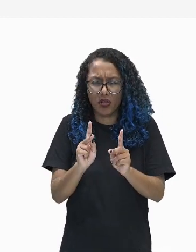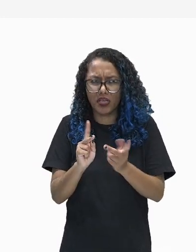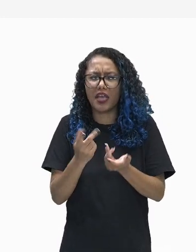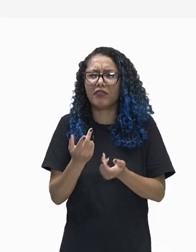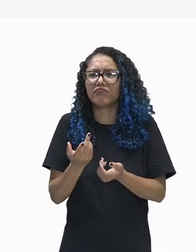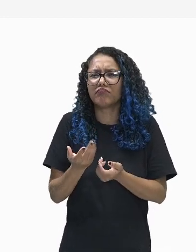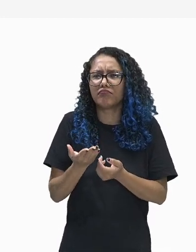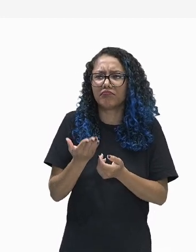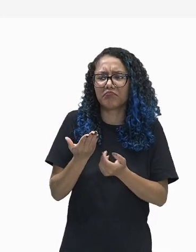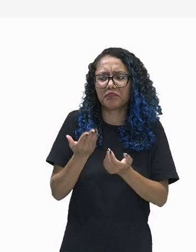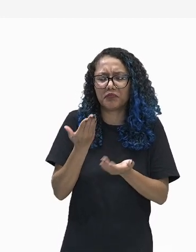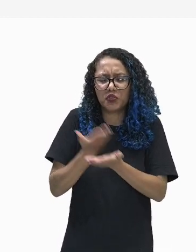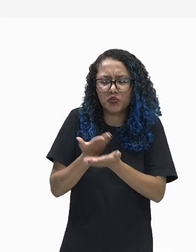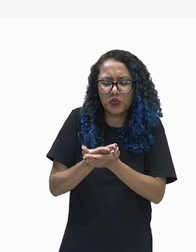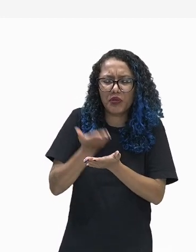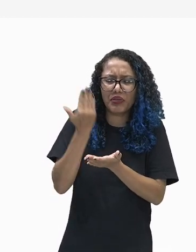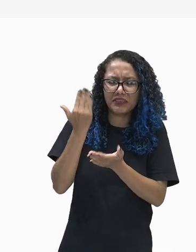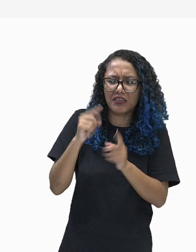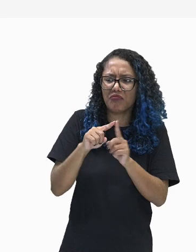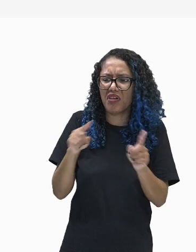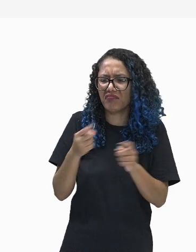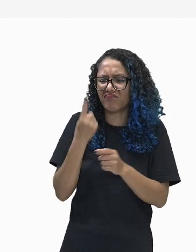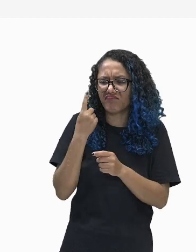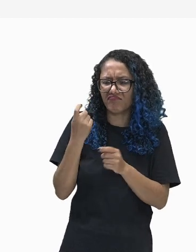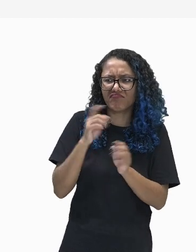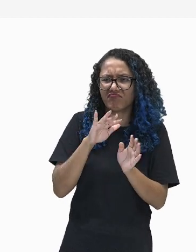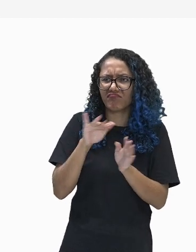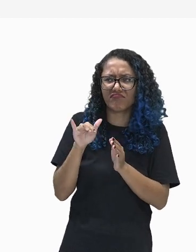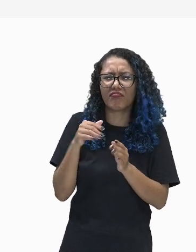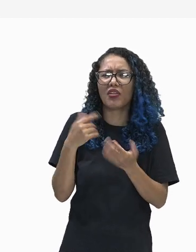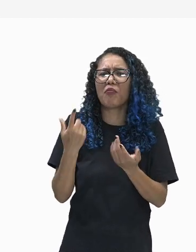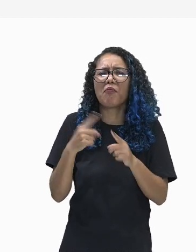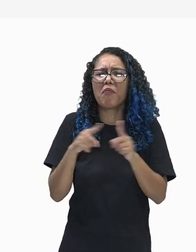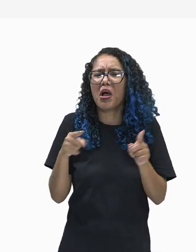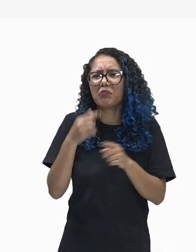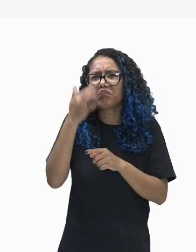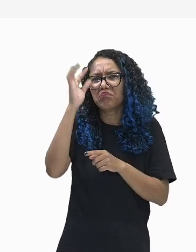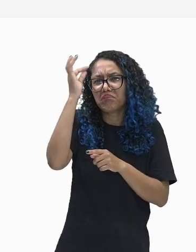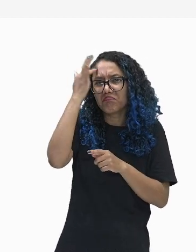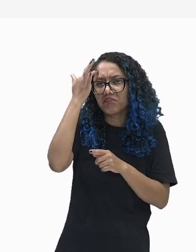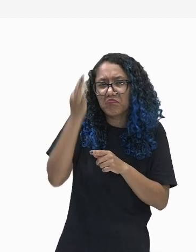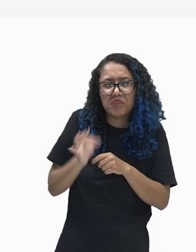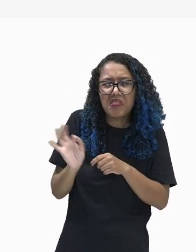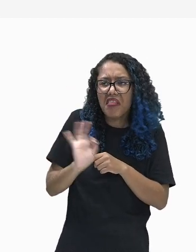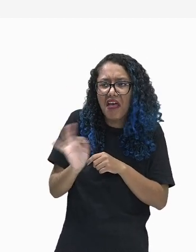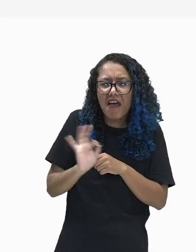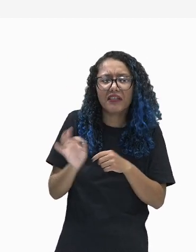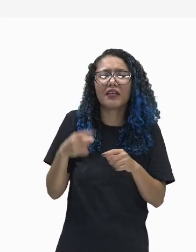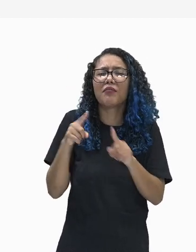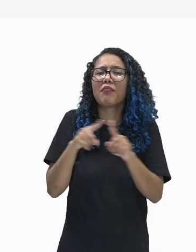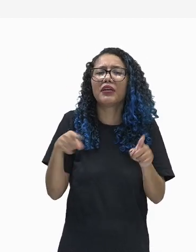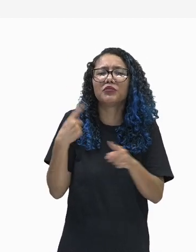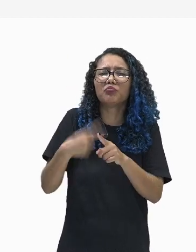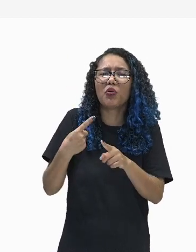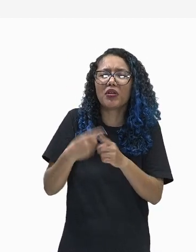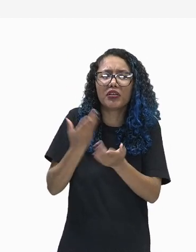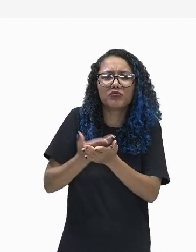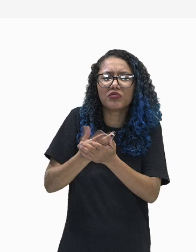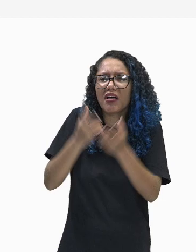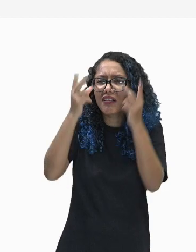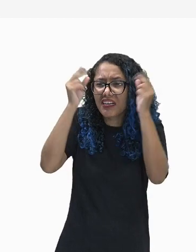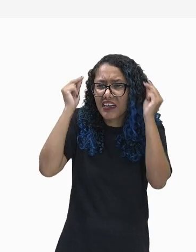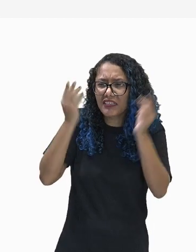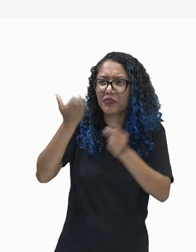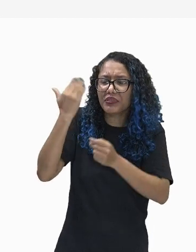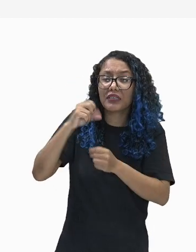passou, não interessa para mim, até porque não posso compreender. Por que eu tenho que estudar a Grécia Antiga, sendo que eu moro aqui no interior